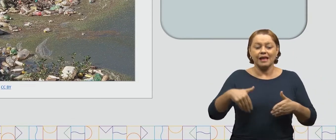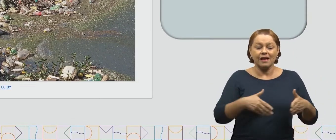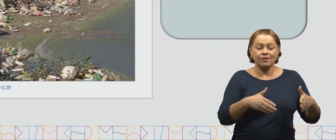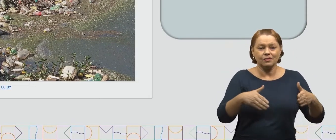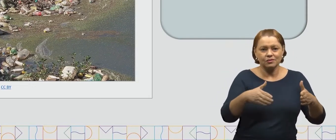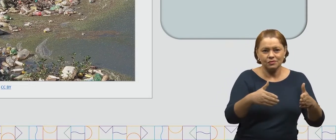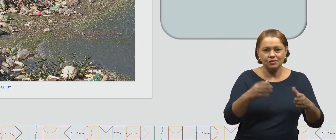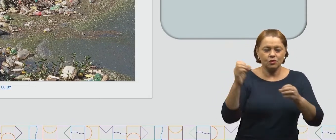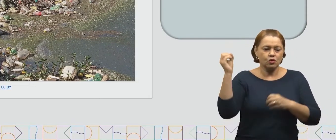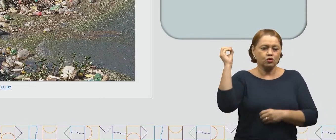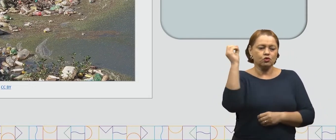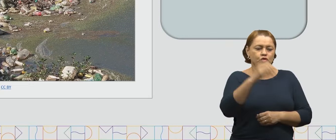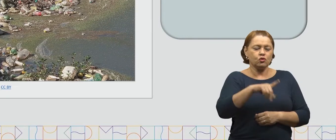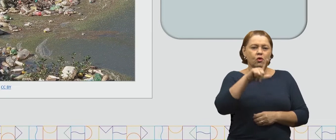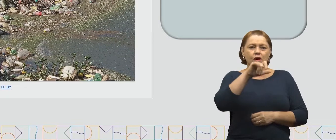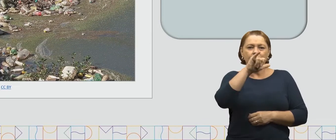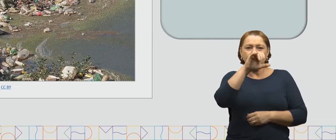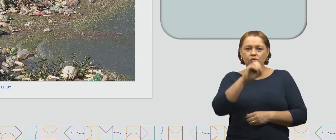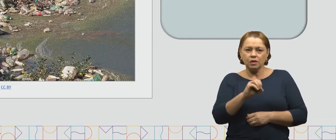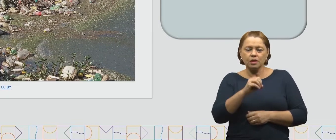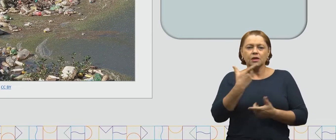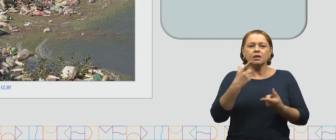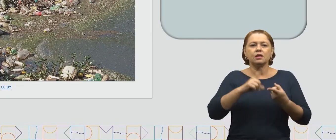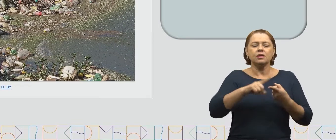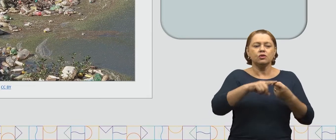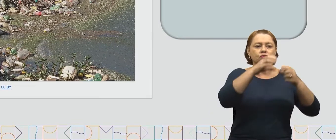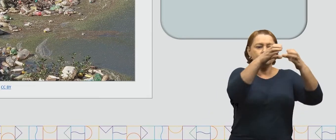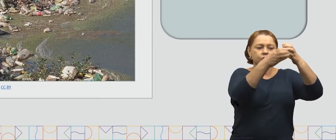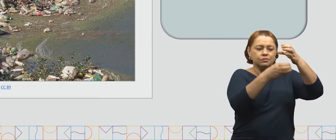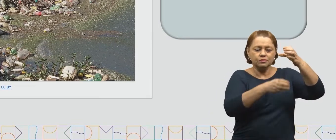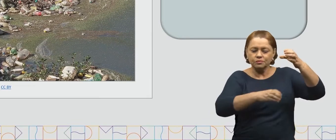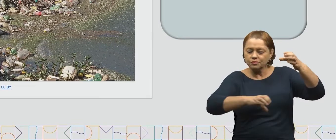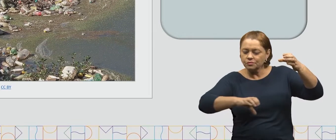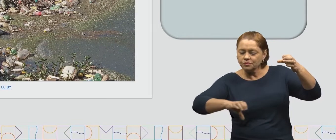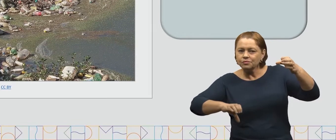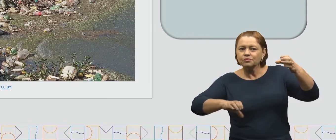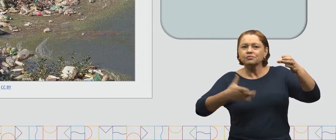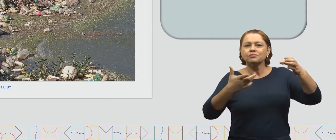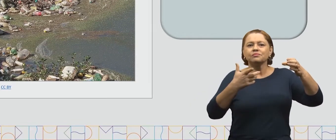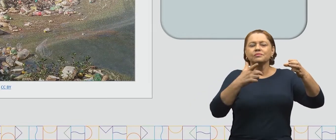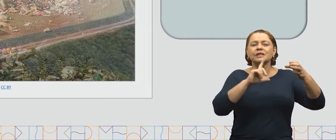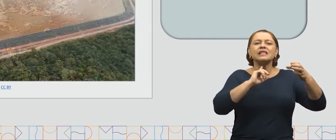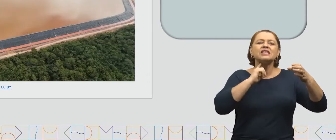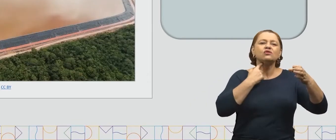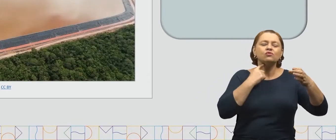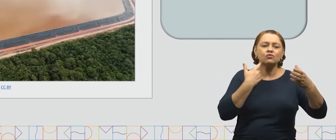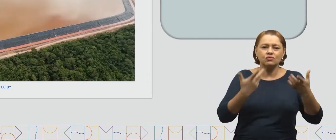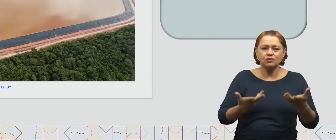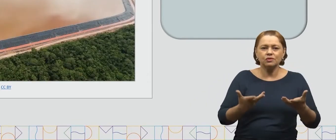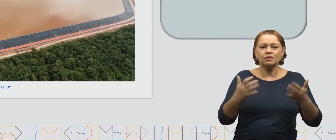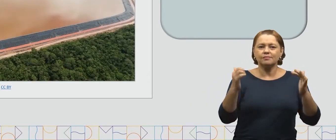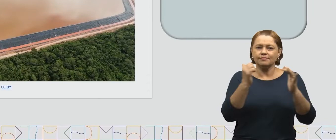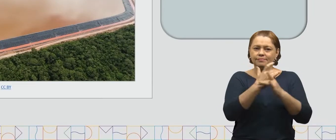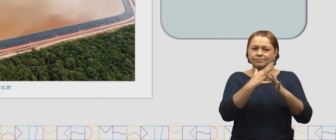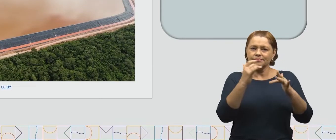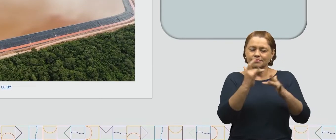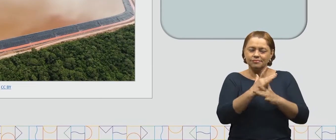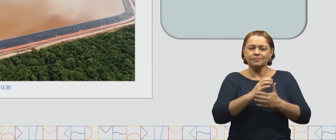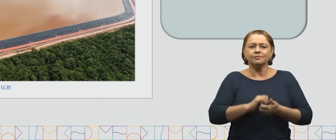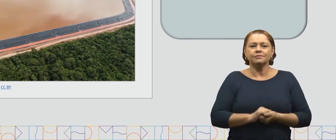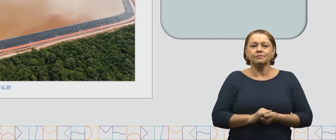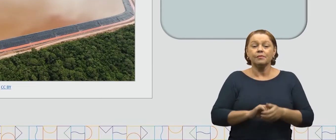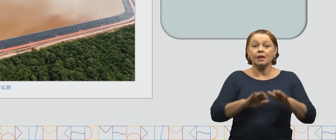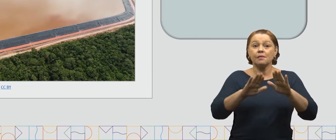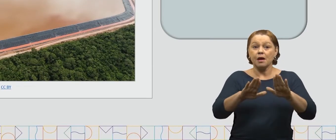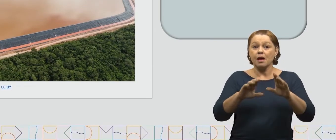o lixo e o esgoto não tratados provenientes de imóveis em centros urbanos. As indústrias